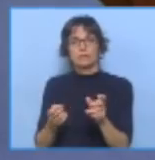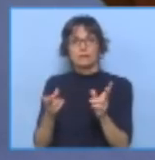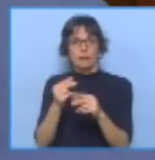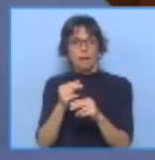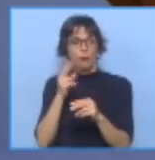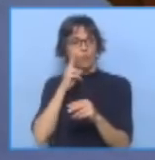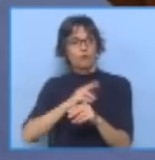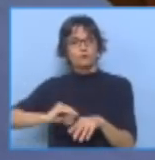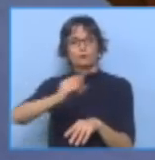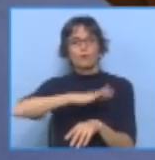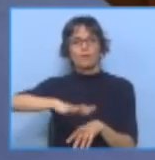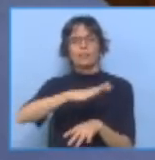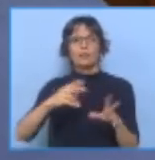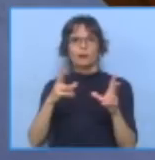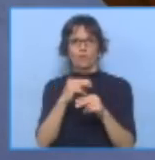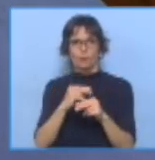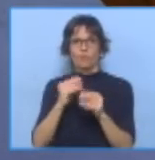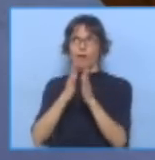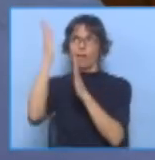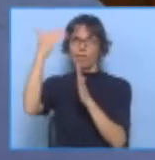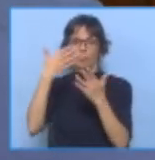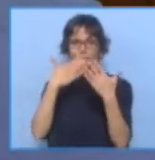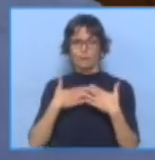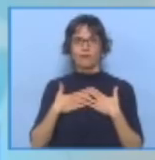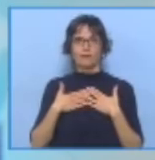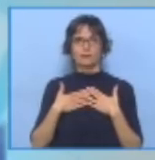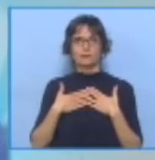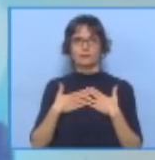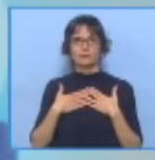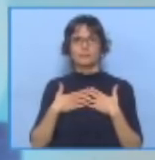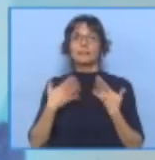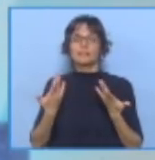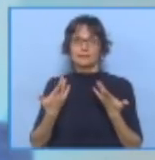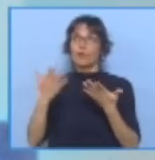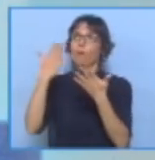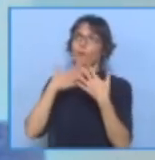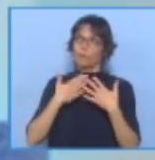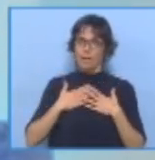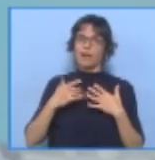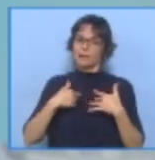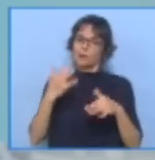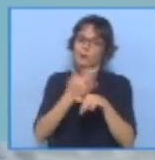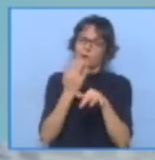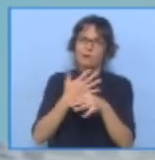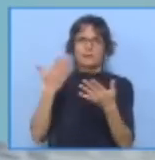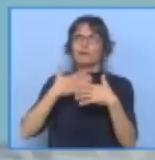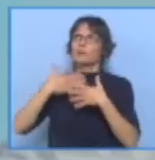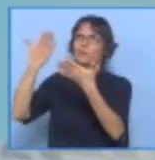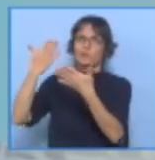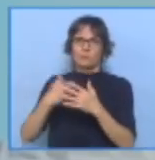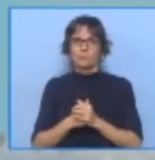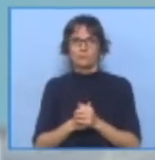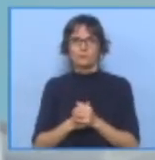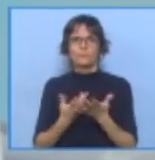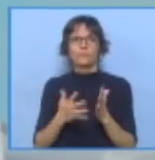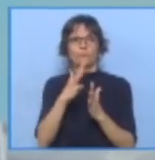e a acolhe como um dom. Ao dom da terra recebido, respondemos com o dom da celebração. E fazendo a ponte já para o texto da